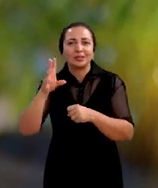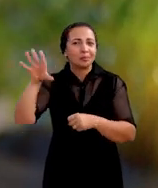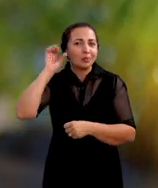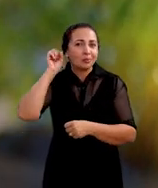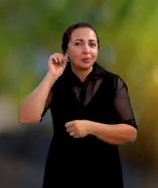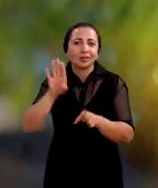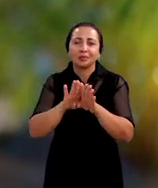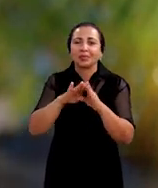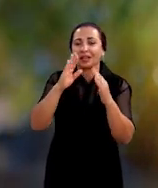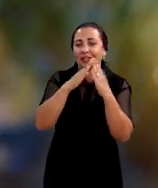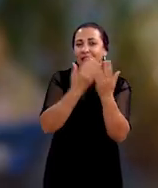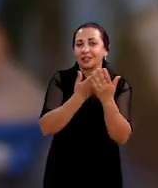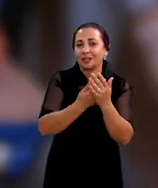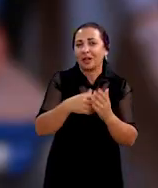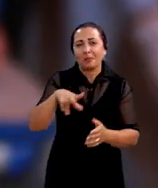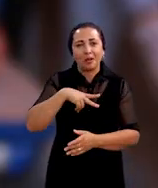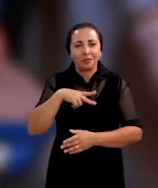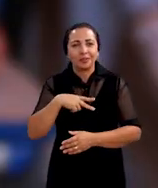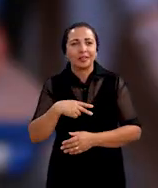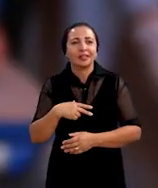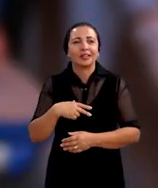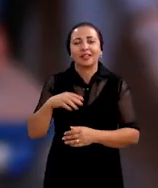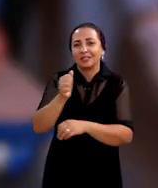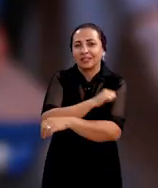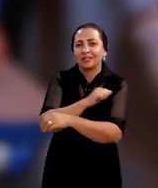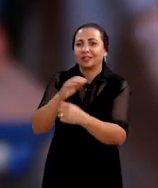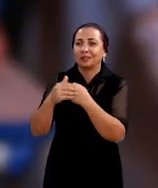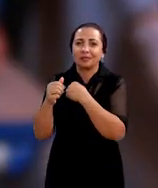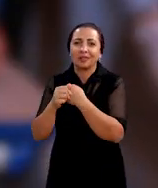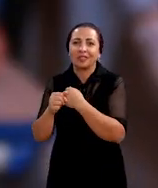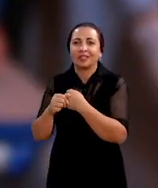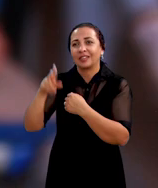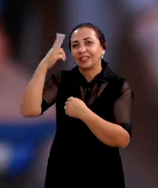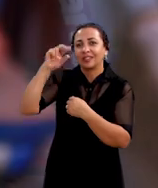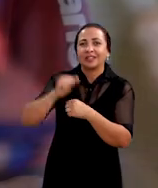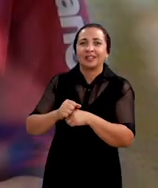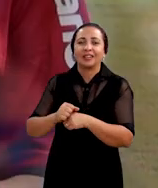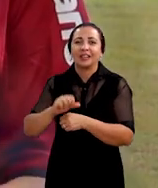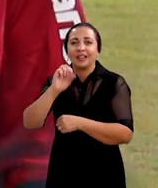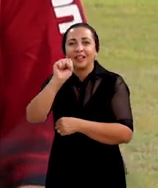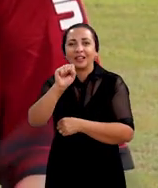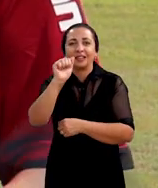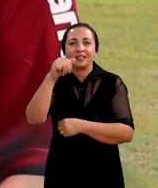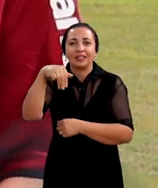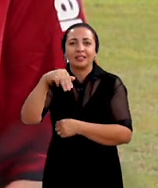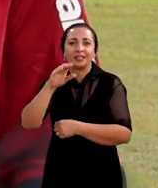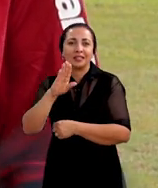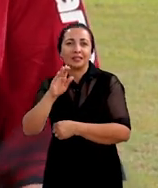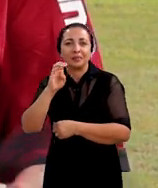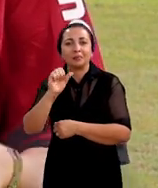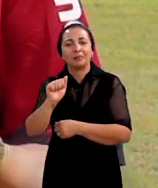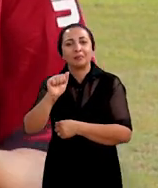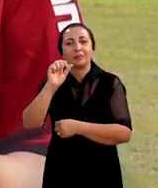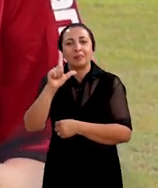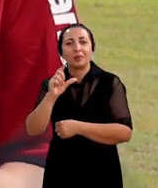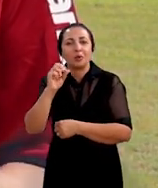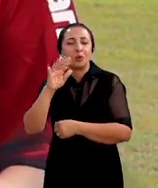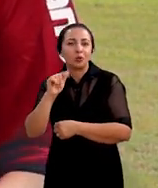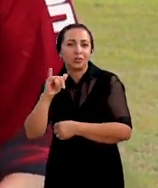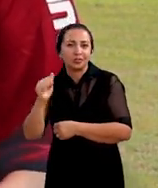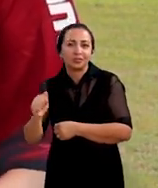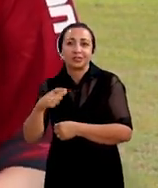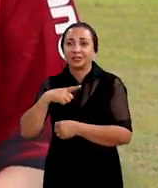sempre escutei também, teve uma escola em particular que os alunos chamavam a disciplina de história de sonologia. Aí eu fui perguntar por quê. A gente